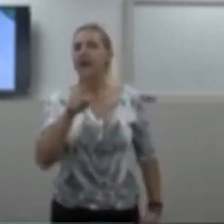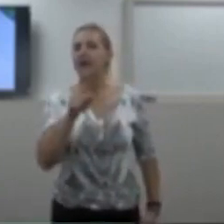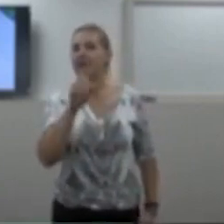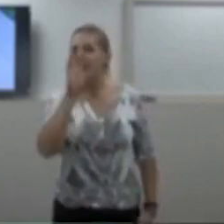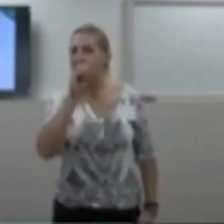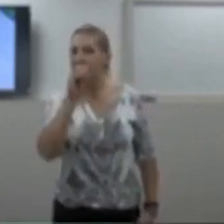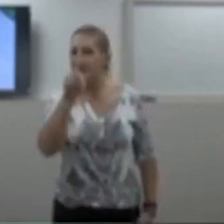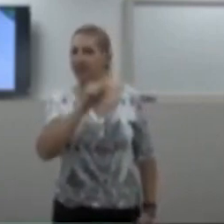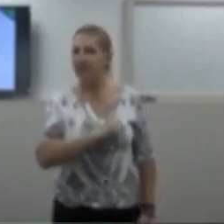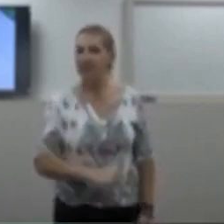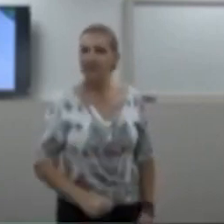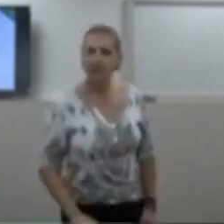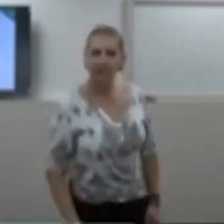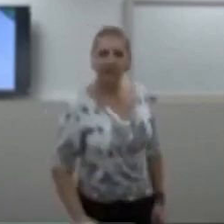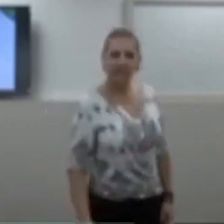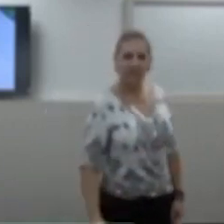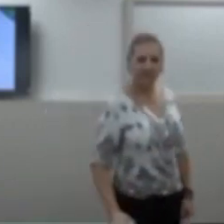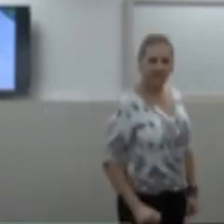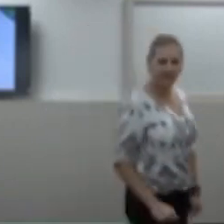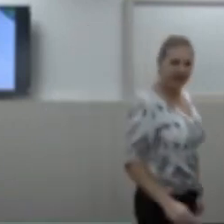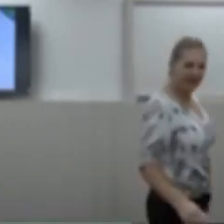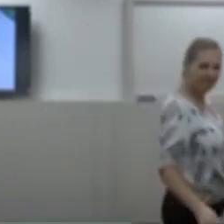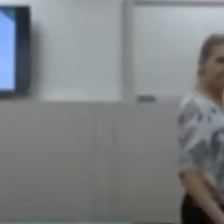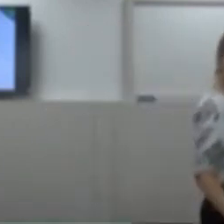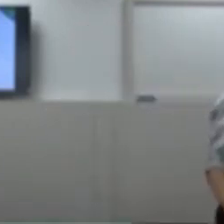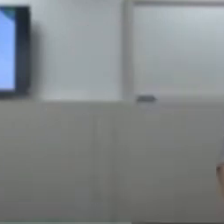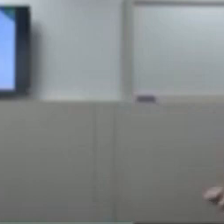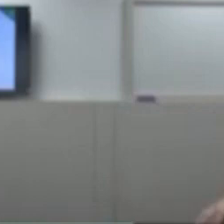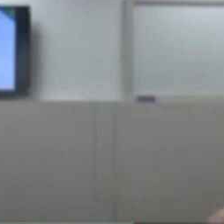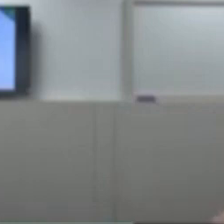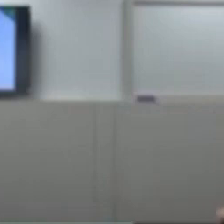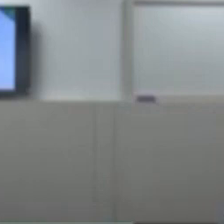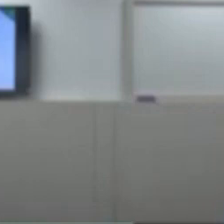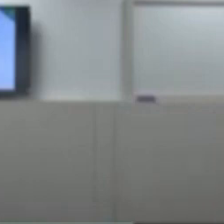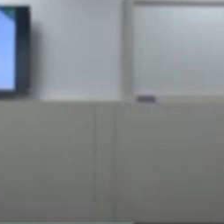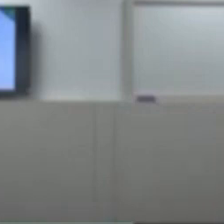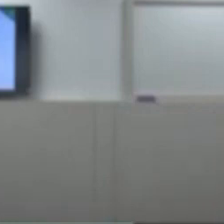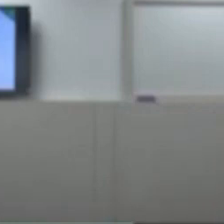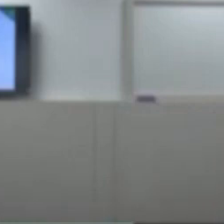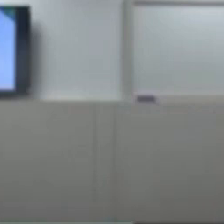você ler e tentar descobrir a resposta. Vamos lá?